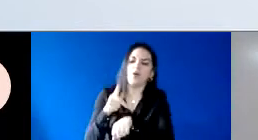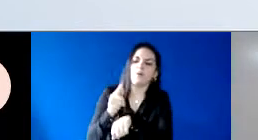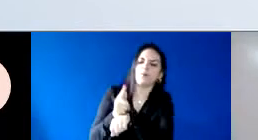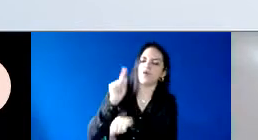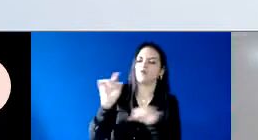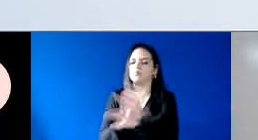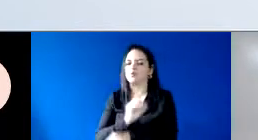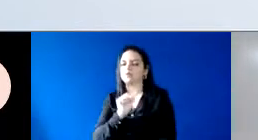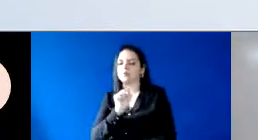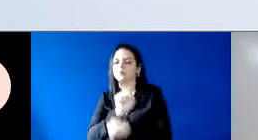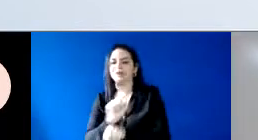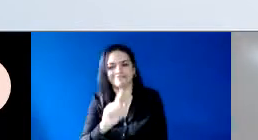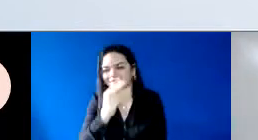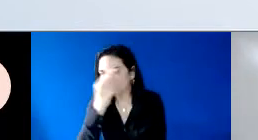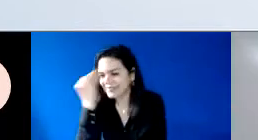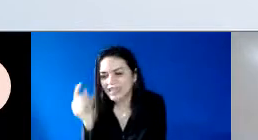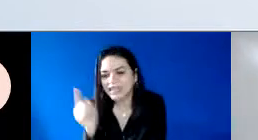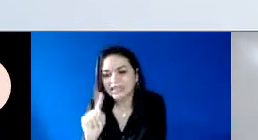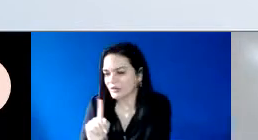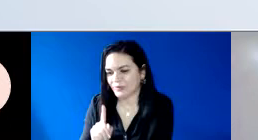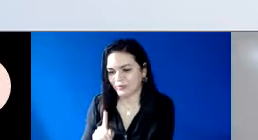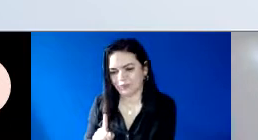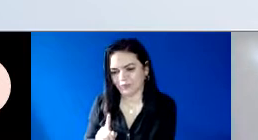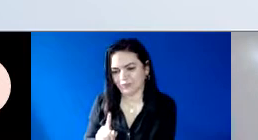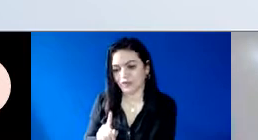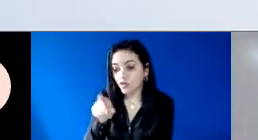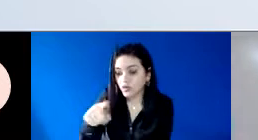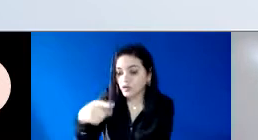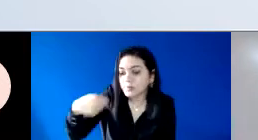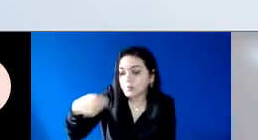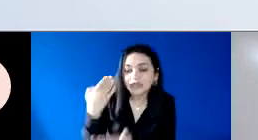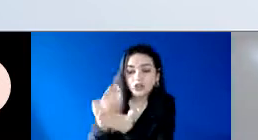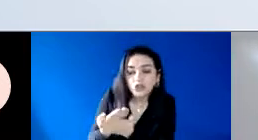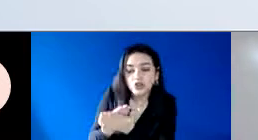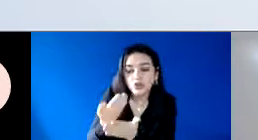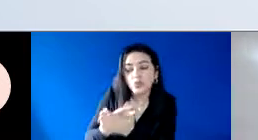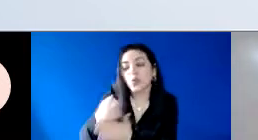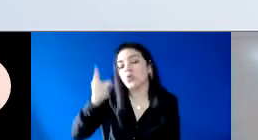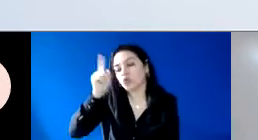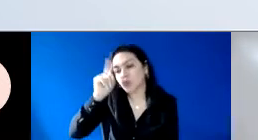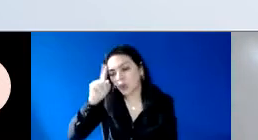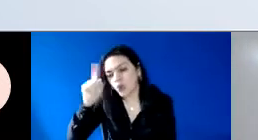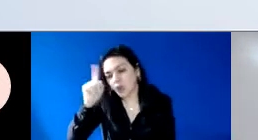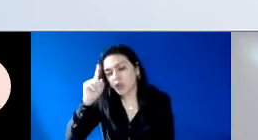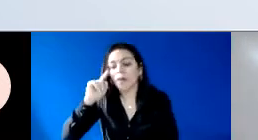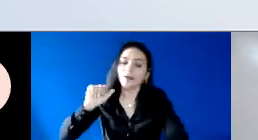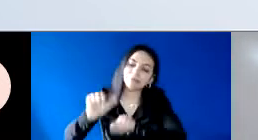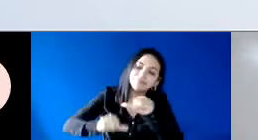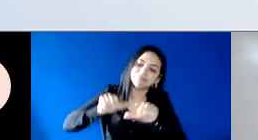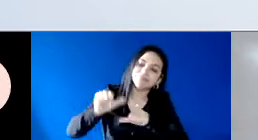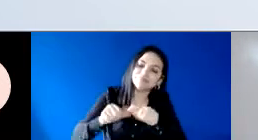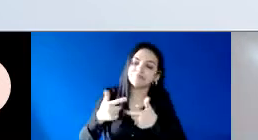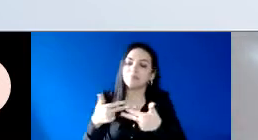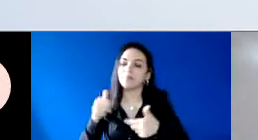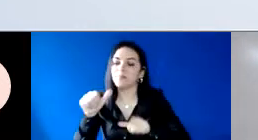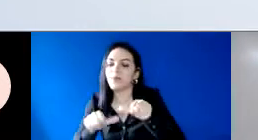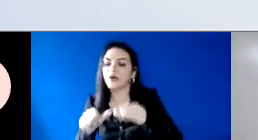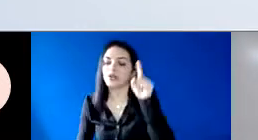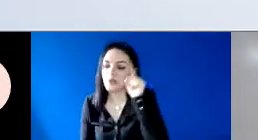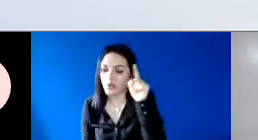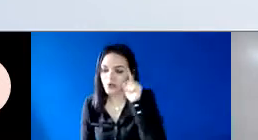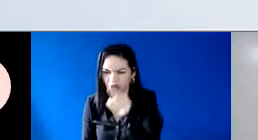agora parei de estudar. Esqueça isso, não existe isso. Você tem que estudar todo dia, porque as coisas mudam todo dia. Para vocês